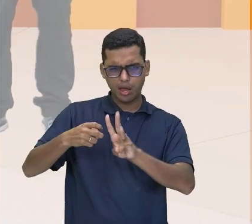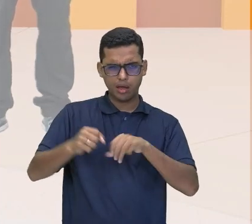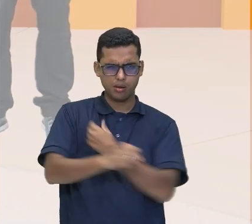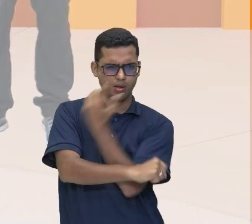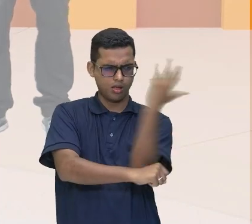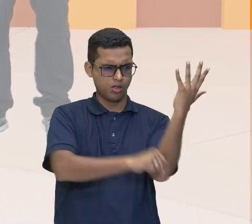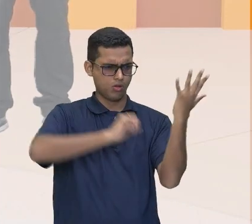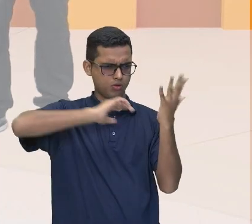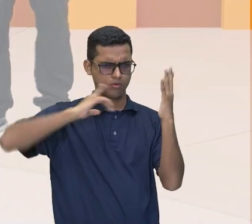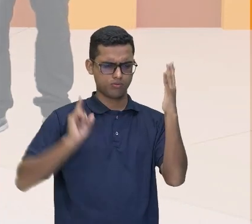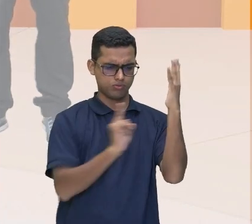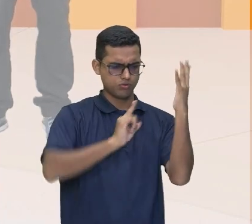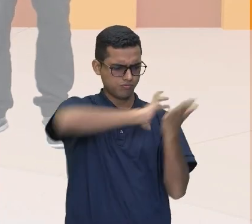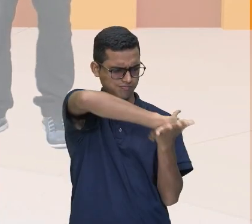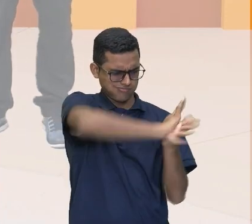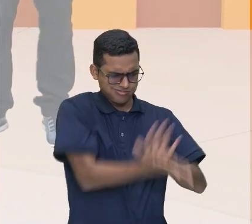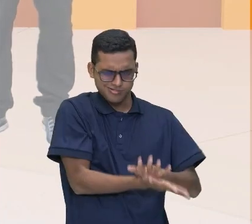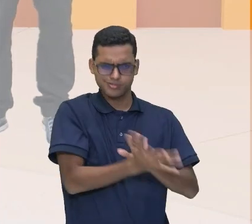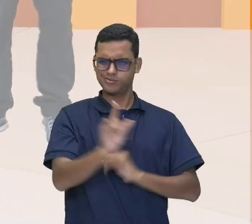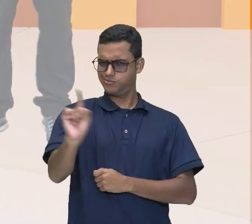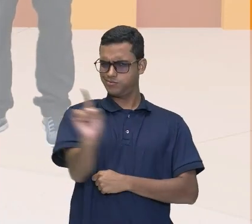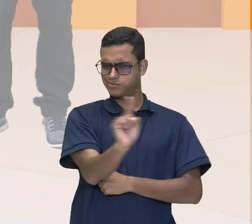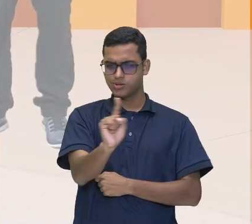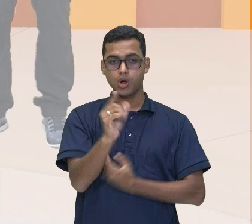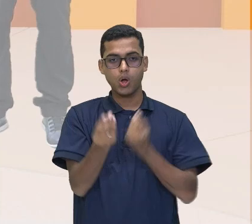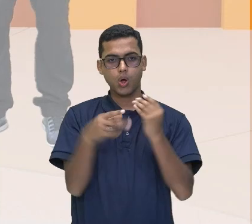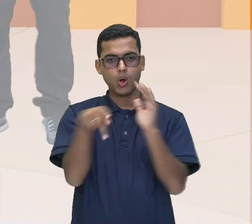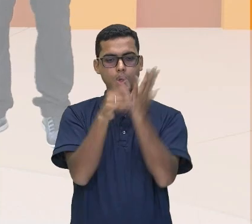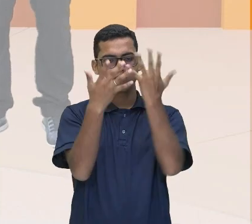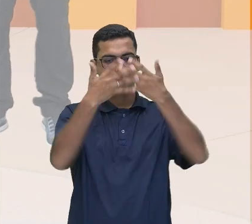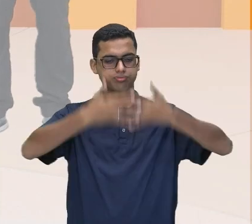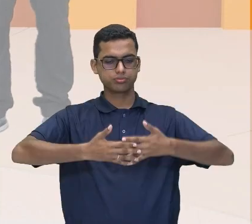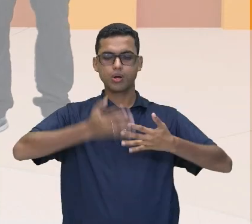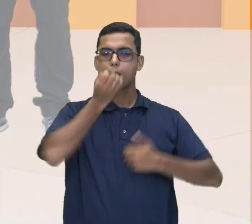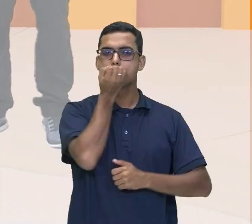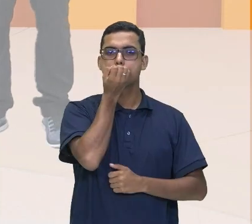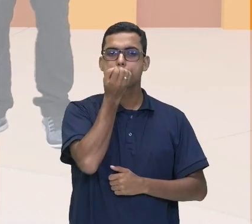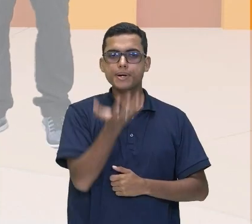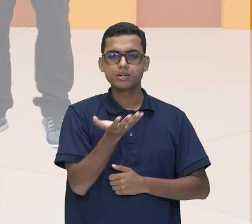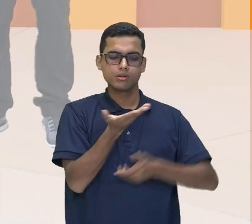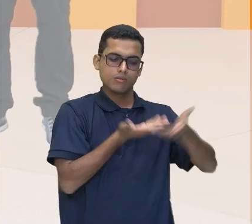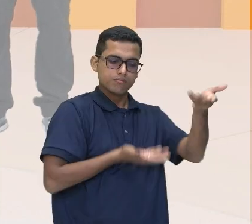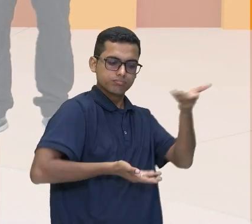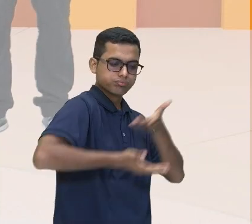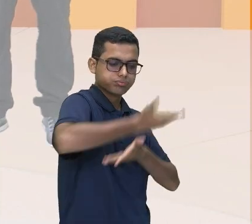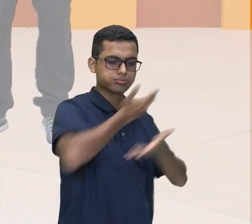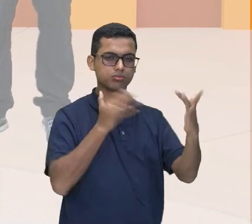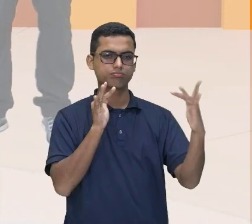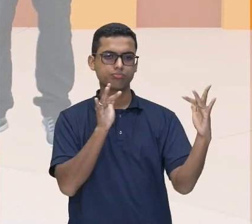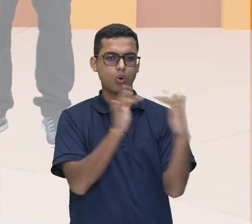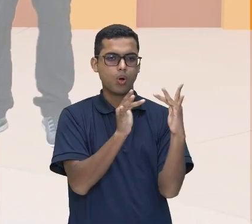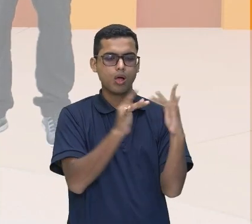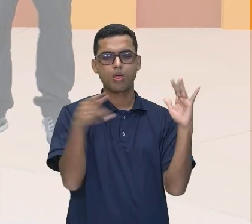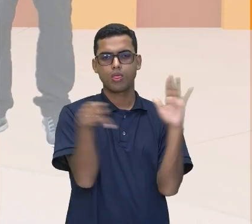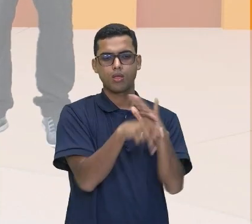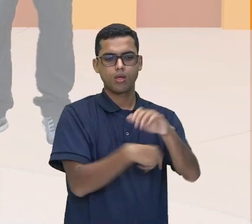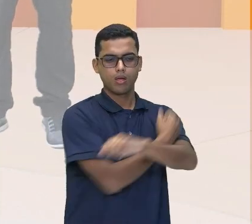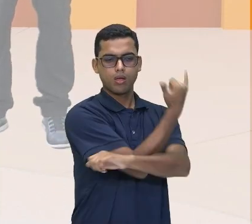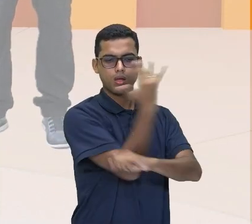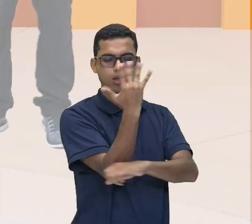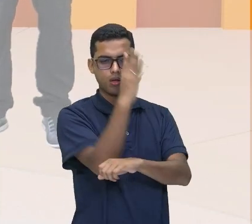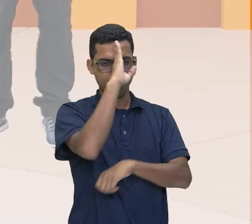natureza. Então, tudo é feito a partir dessa harmonia, porque tem um sentido, porque tem